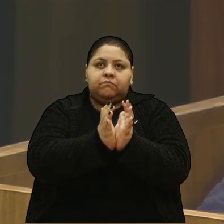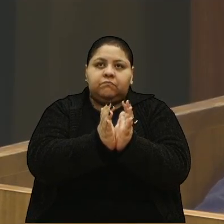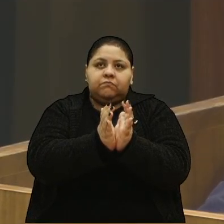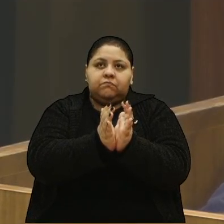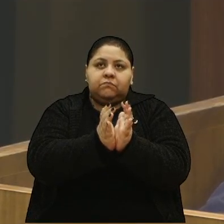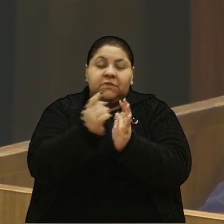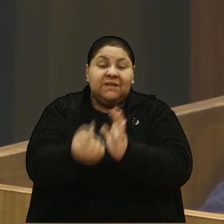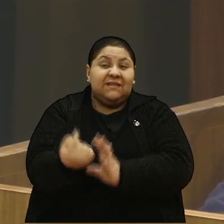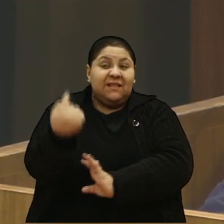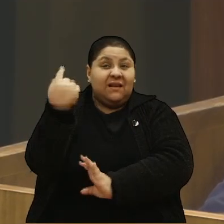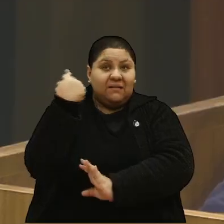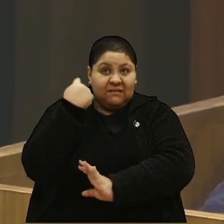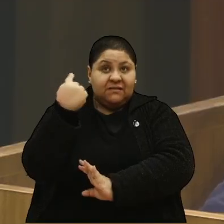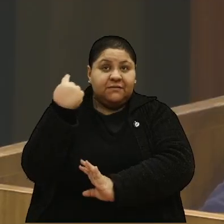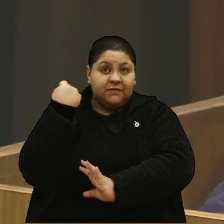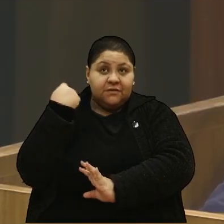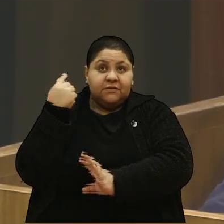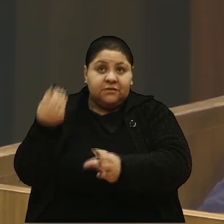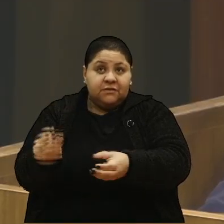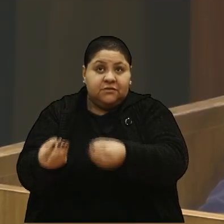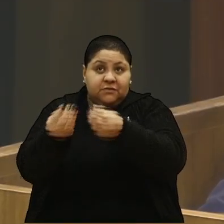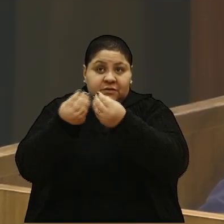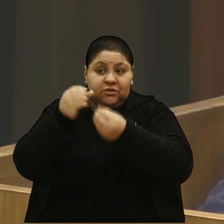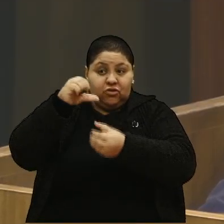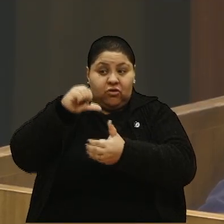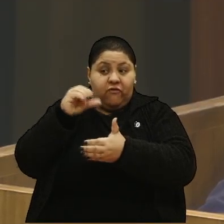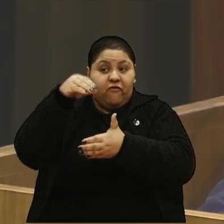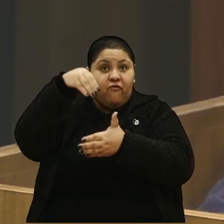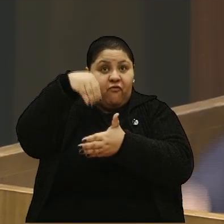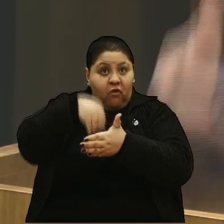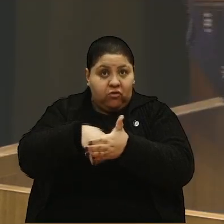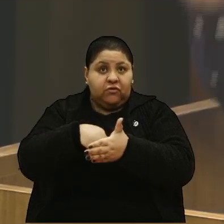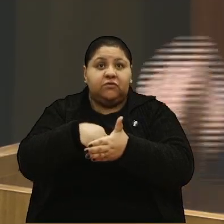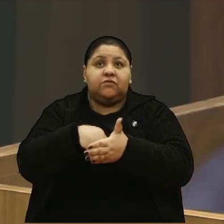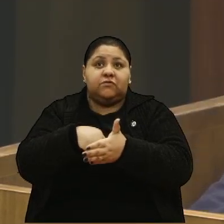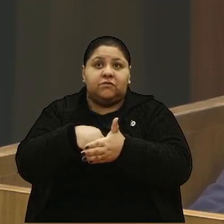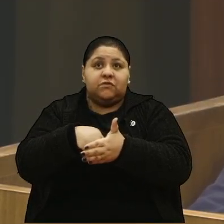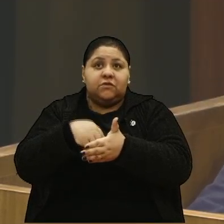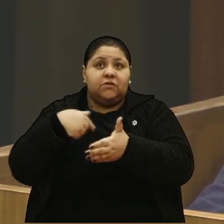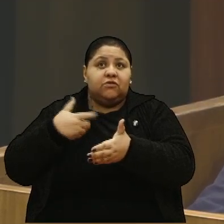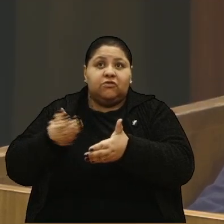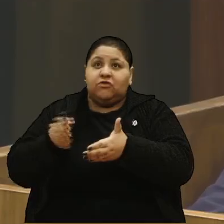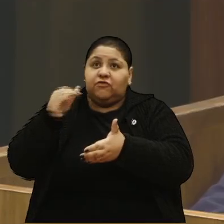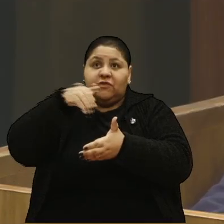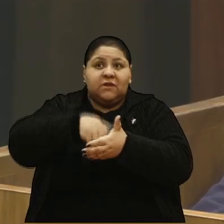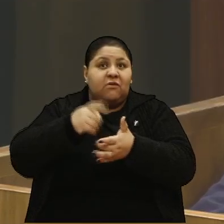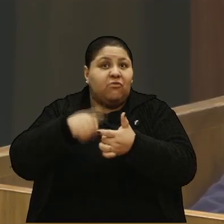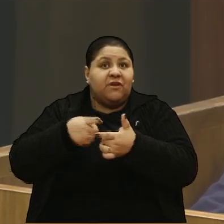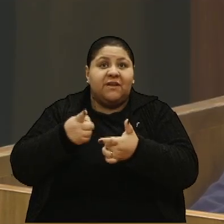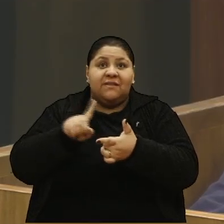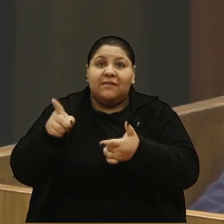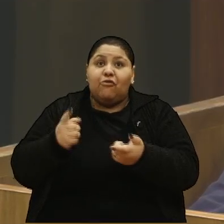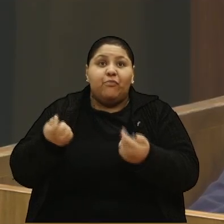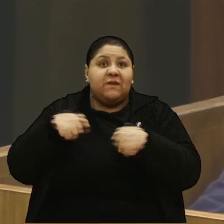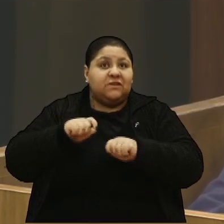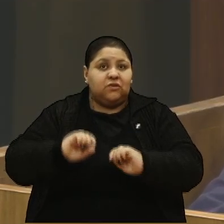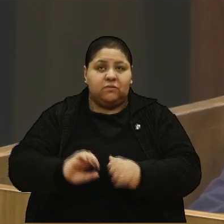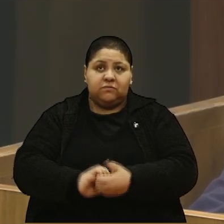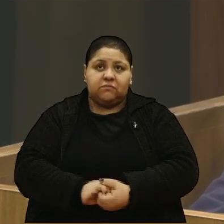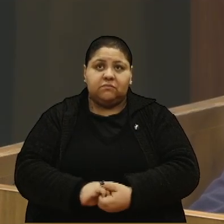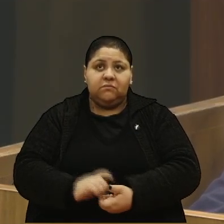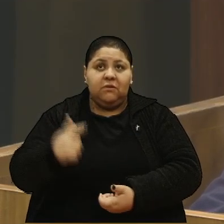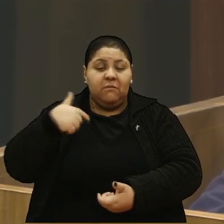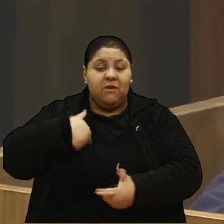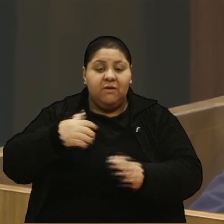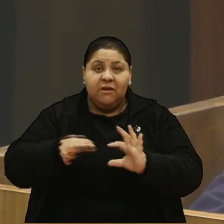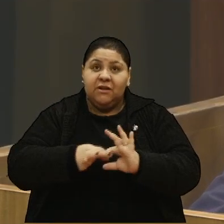aquela vez me deram 9 votos e eu nem quis votar porque não precisou para me